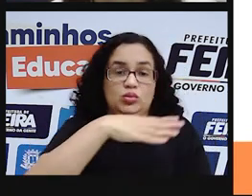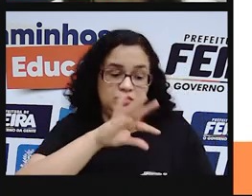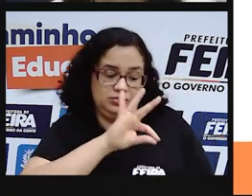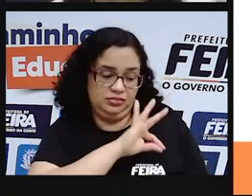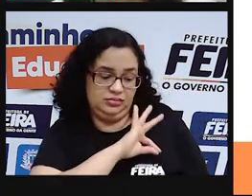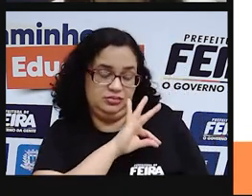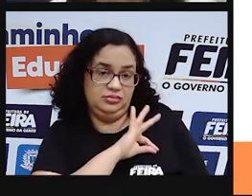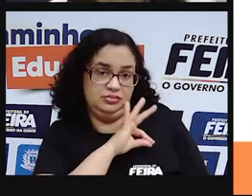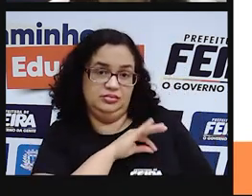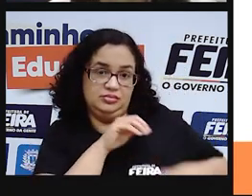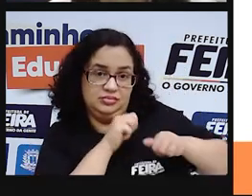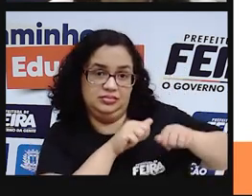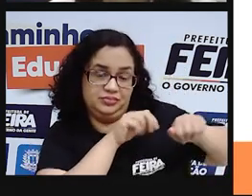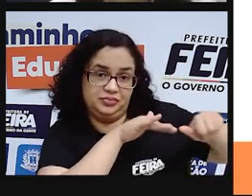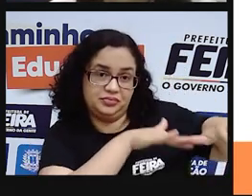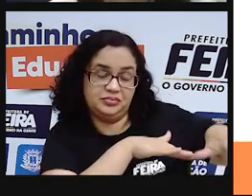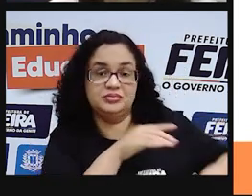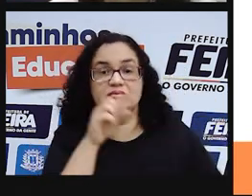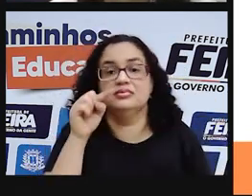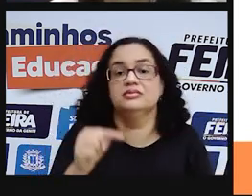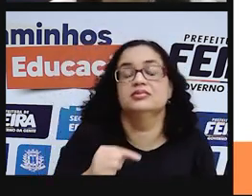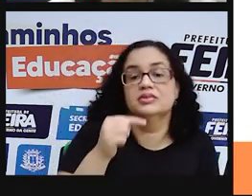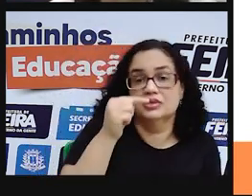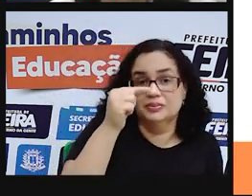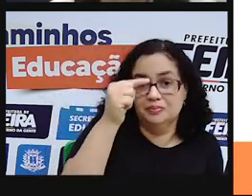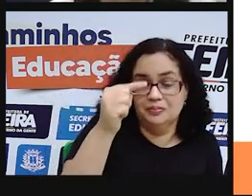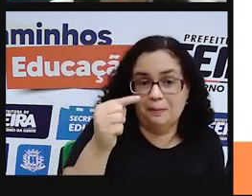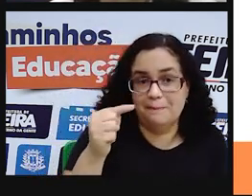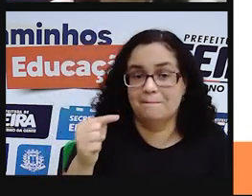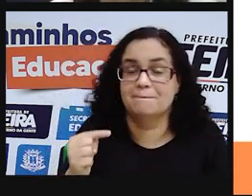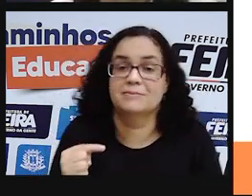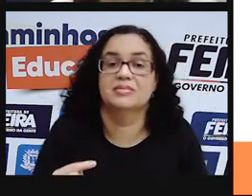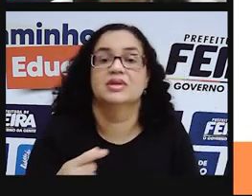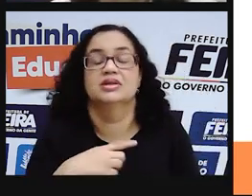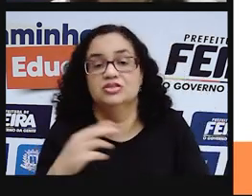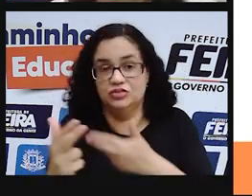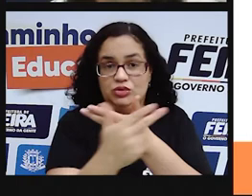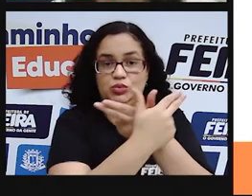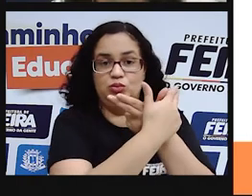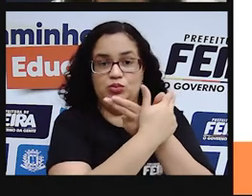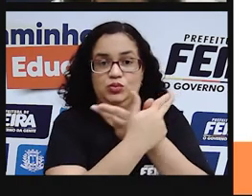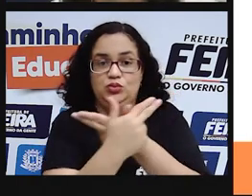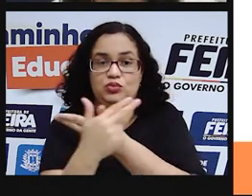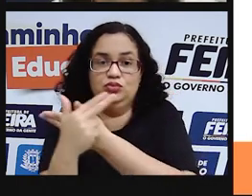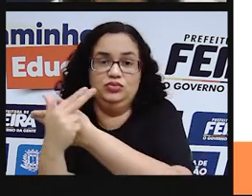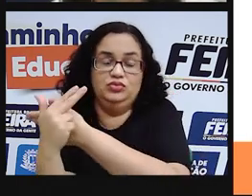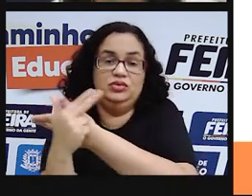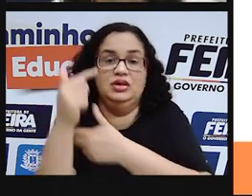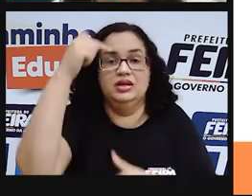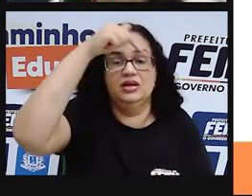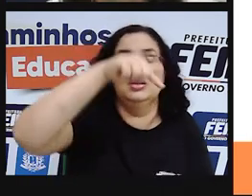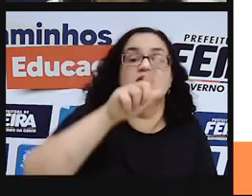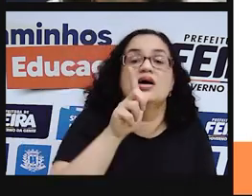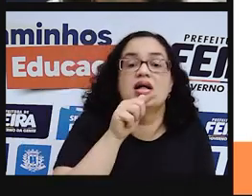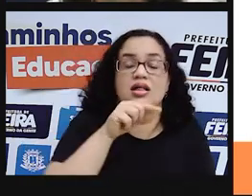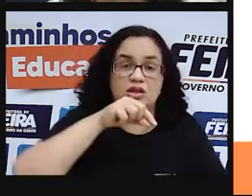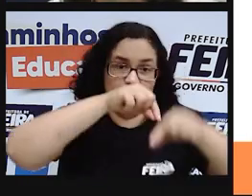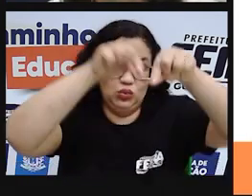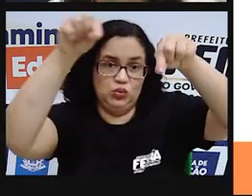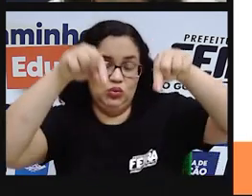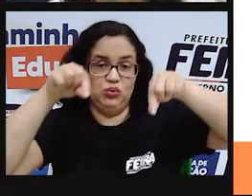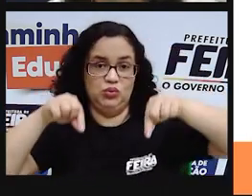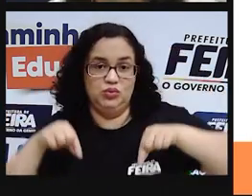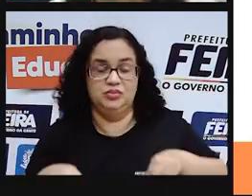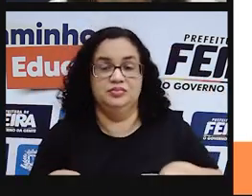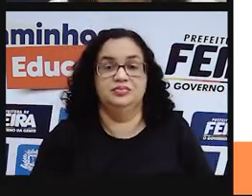sexta em tempos depois foi dito que se tratava de um satélite americano que caiu na lagoa E